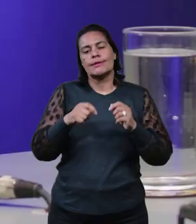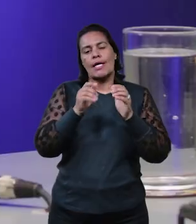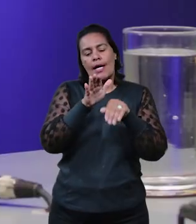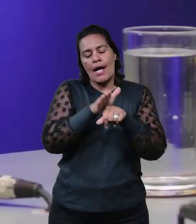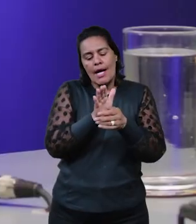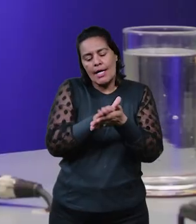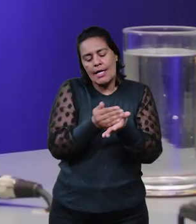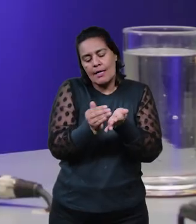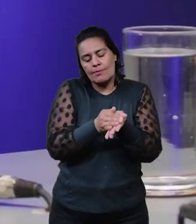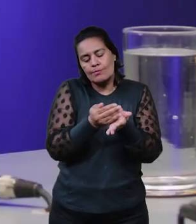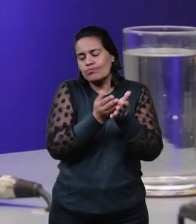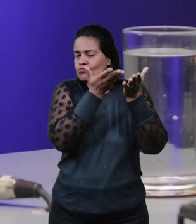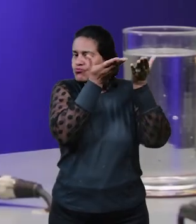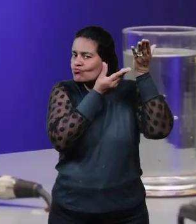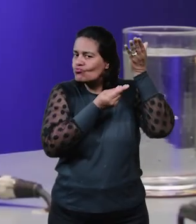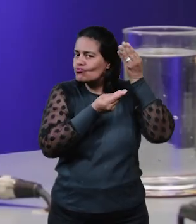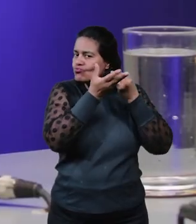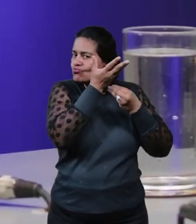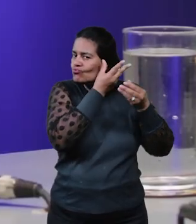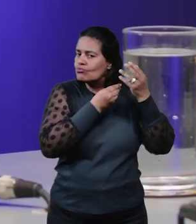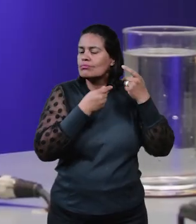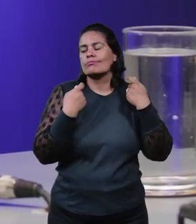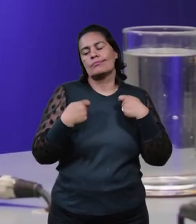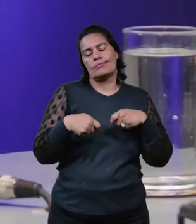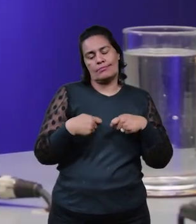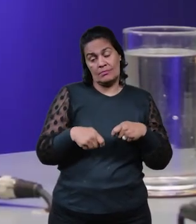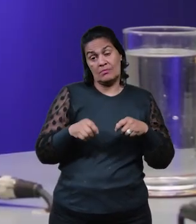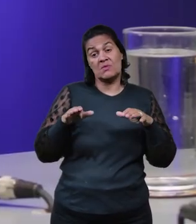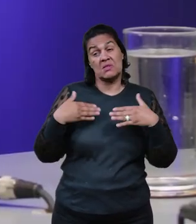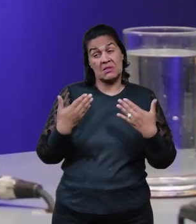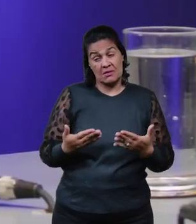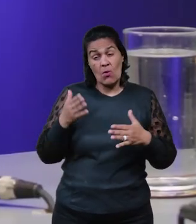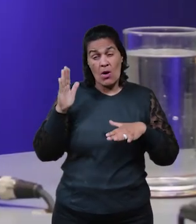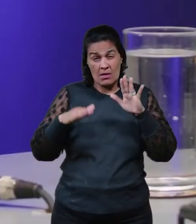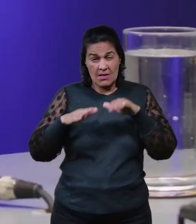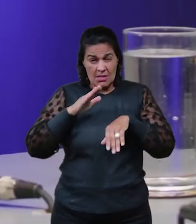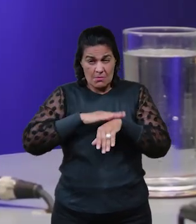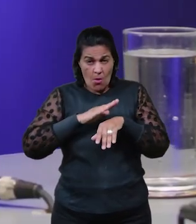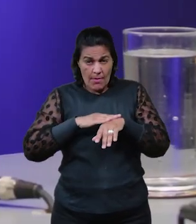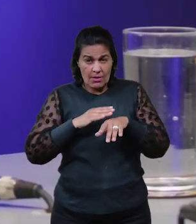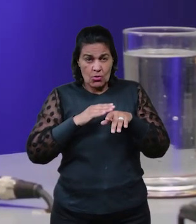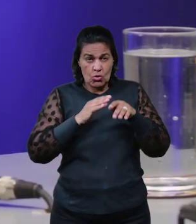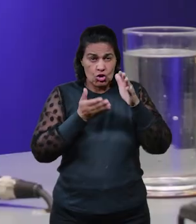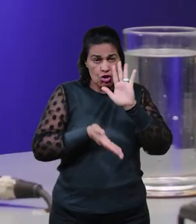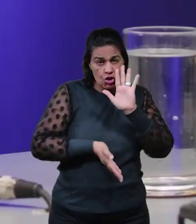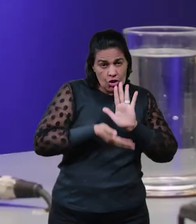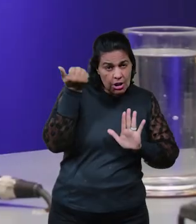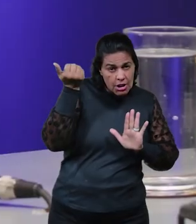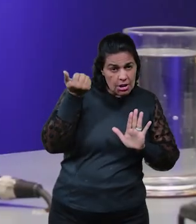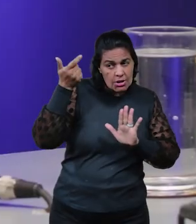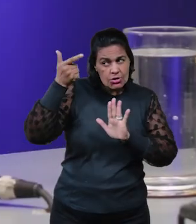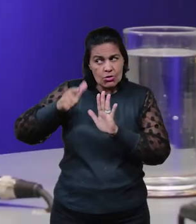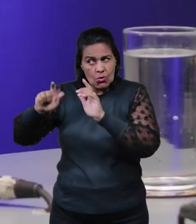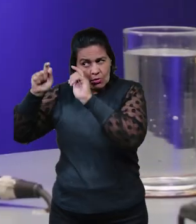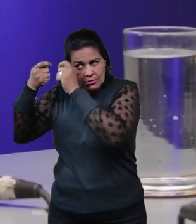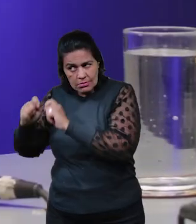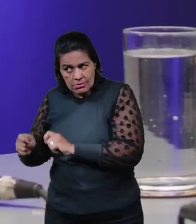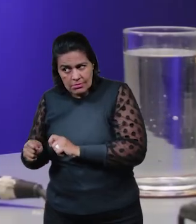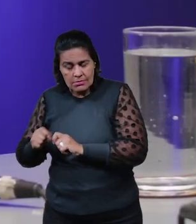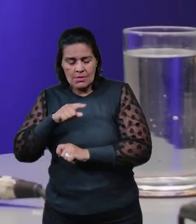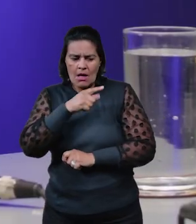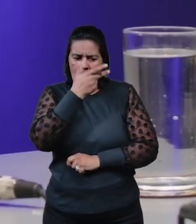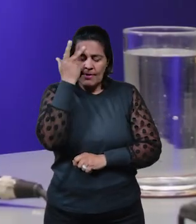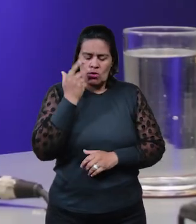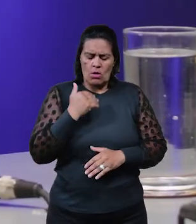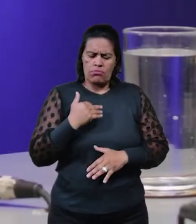seguinte, a gente sente que esses pequenos momentos de uma trans e outra vai criando uma